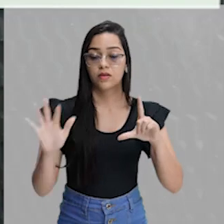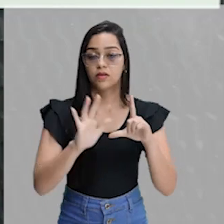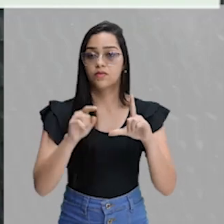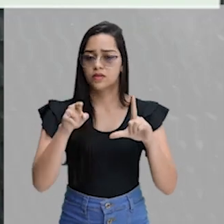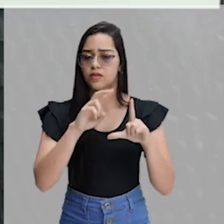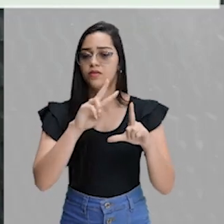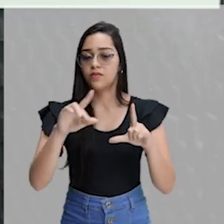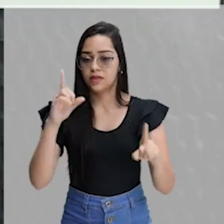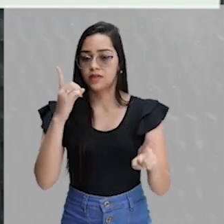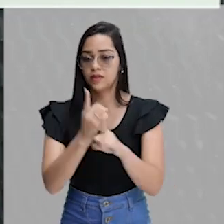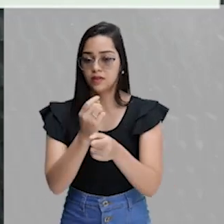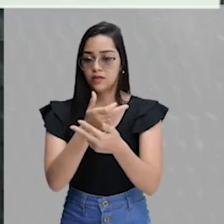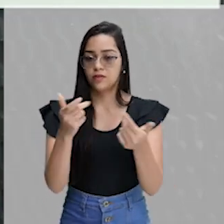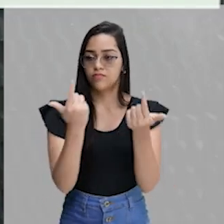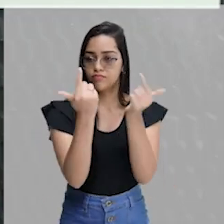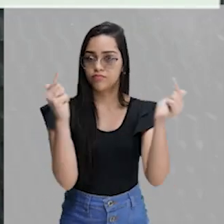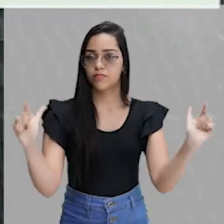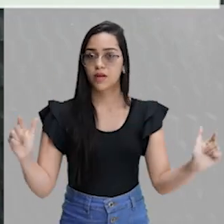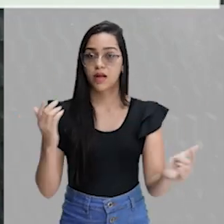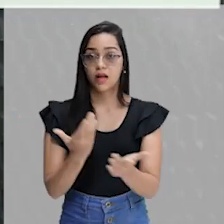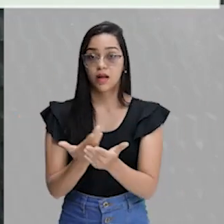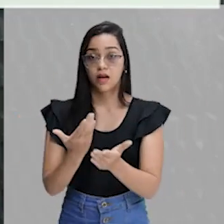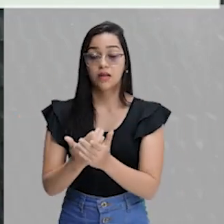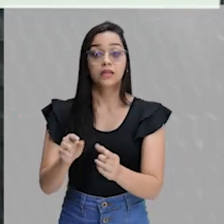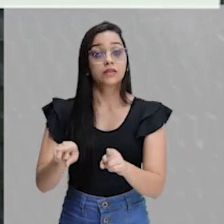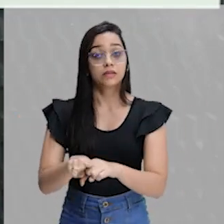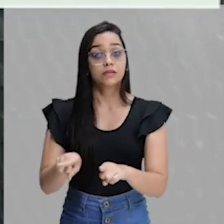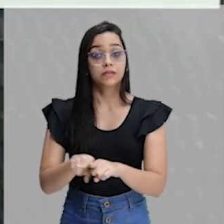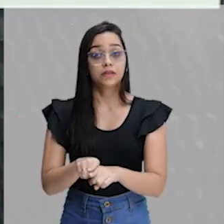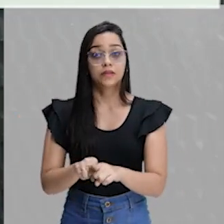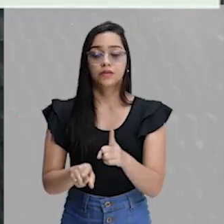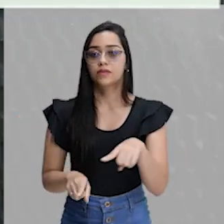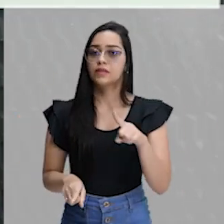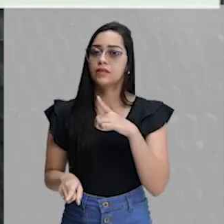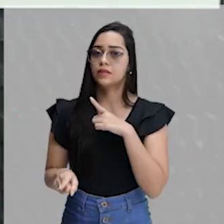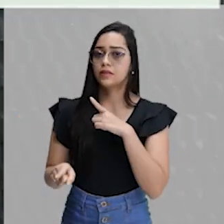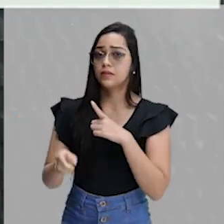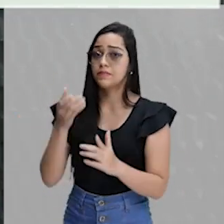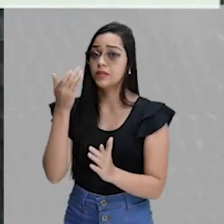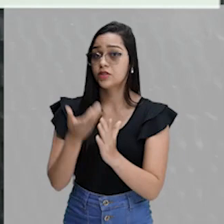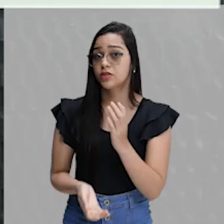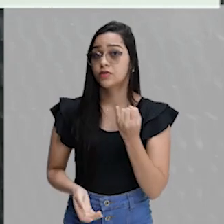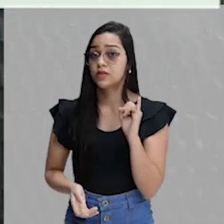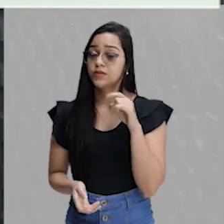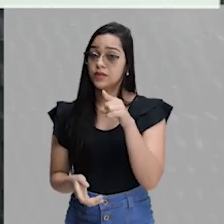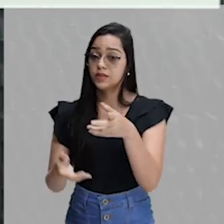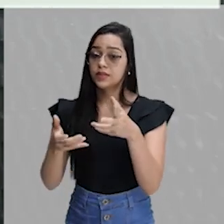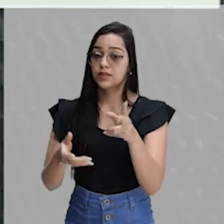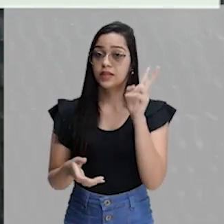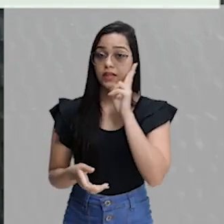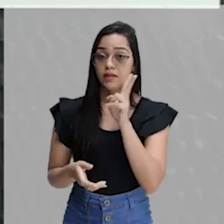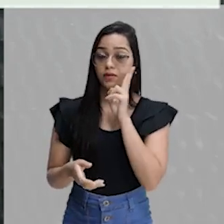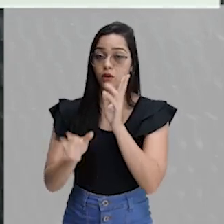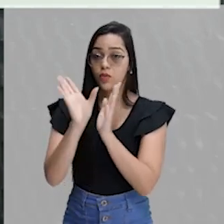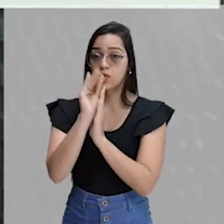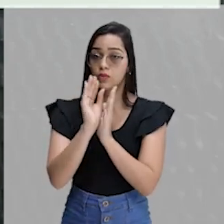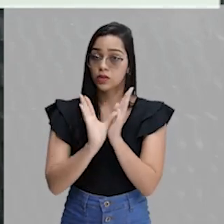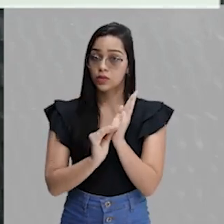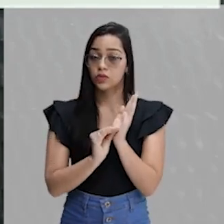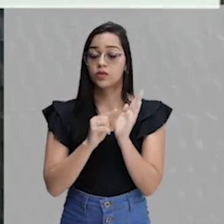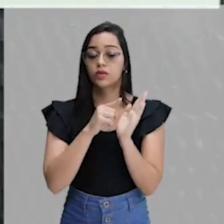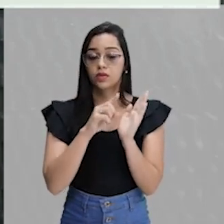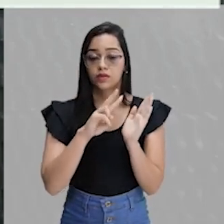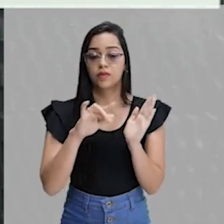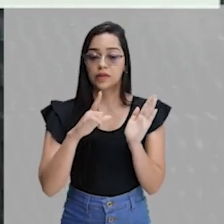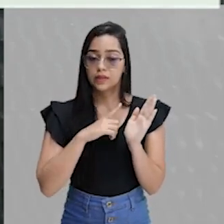Dias você vai encontrar essa e outras aulas, né? Caso você tenha perdido e se você também quiser relembrar o conteúdo, tá certo? Lá